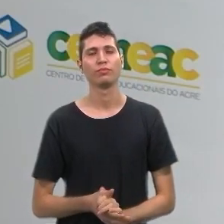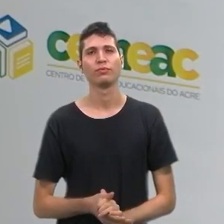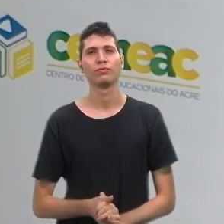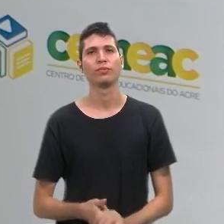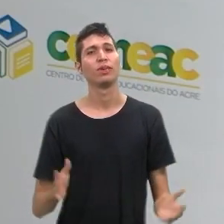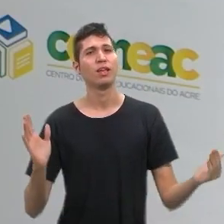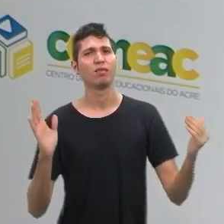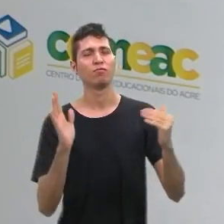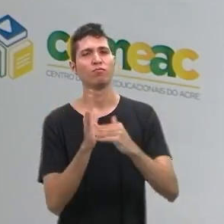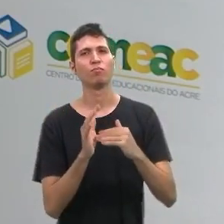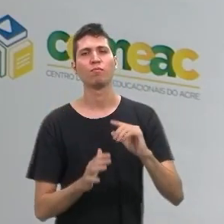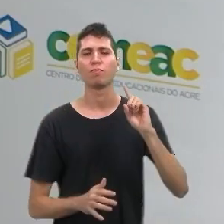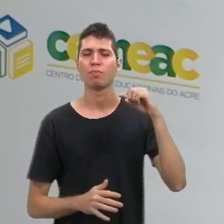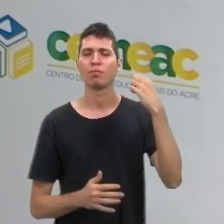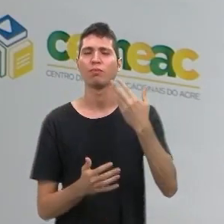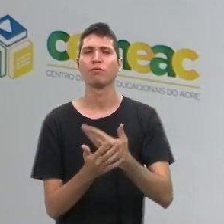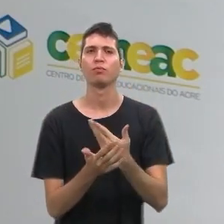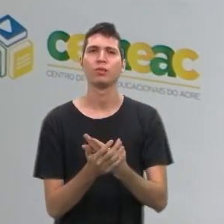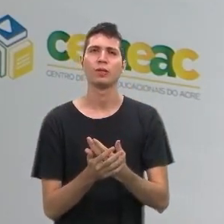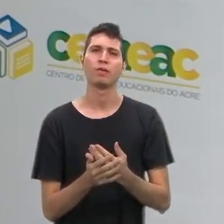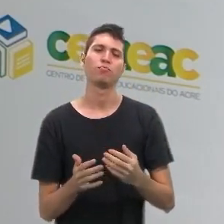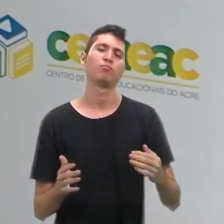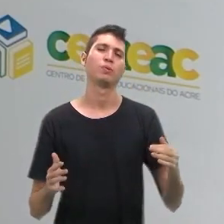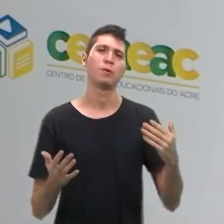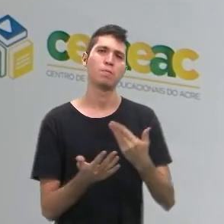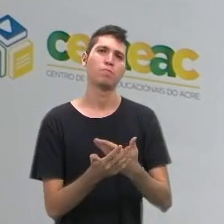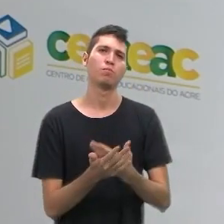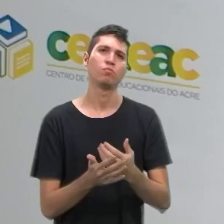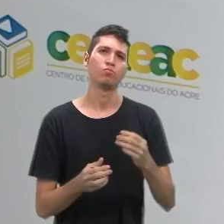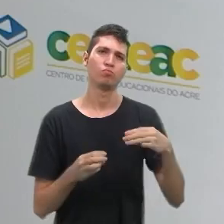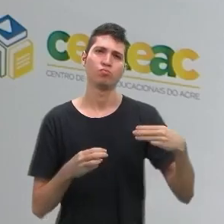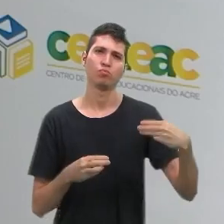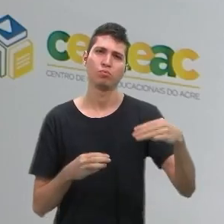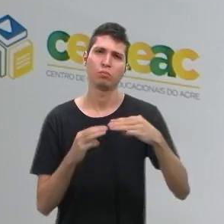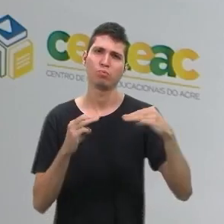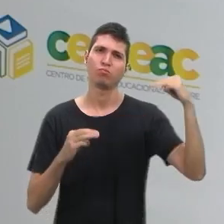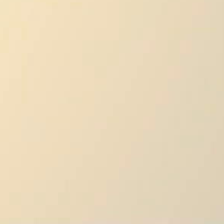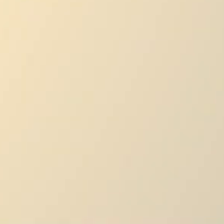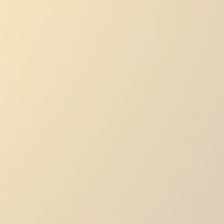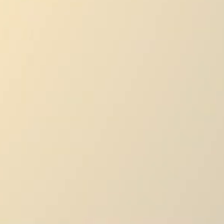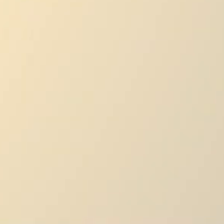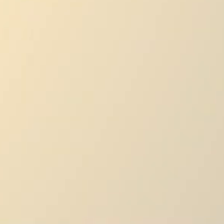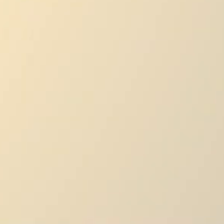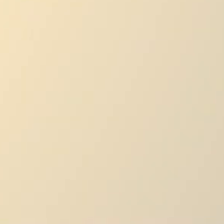por aqui e a aula de hoje foi sobre moda, média e mediana e aguardo vocês na próxima.